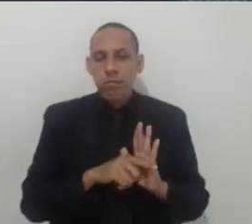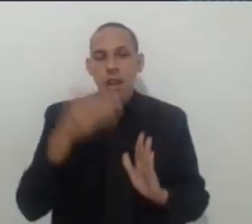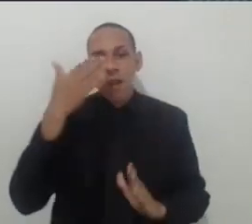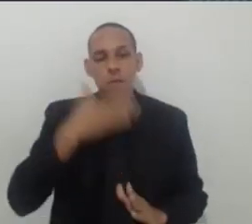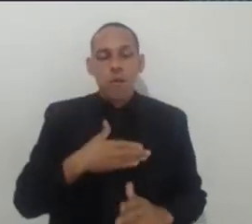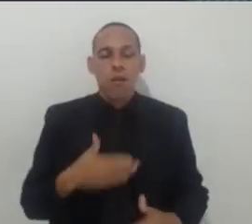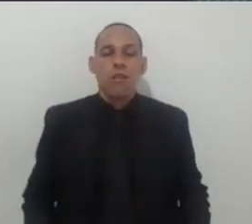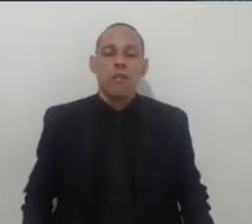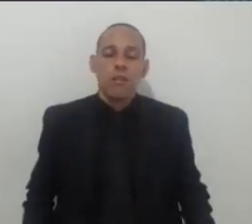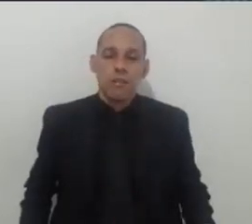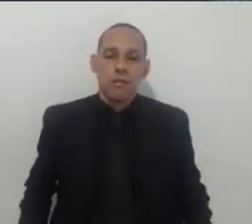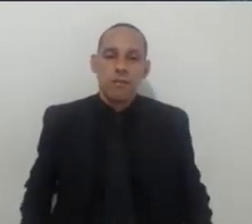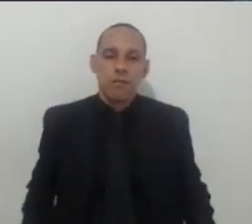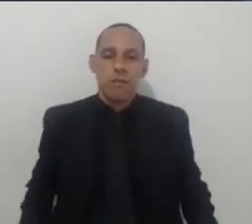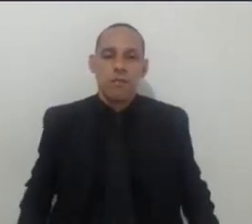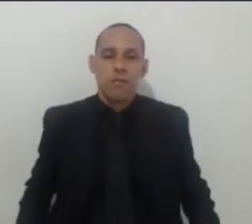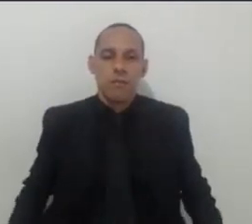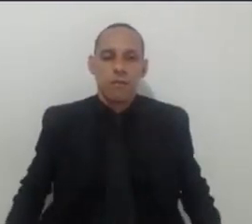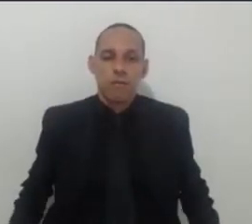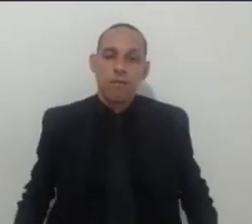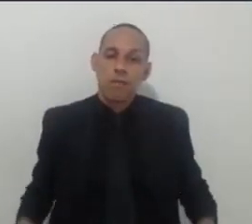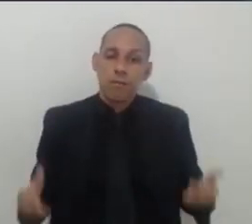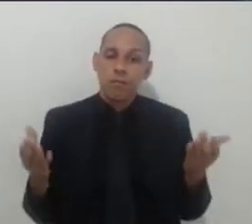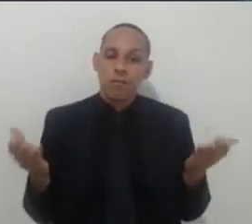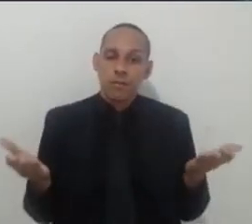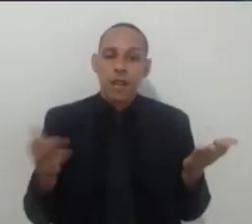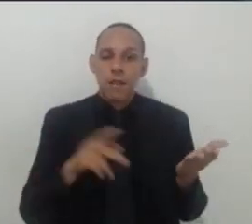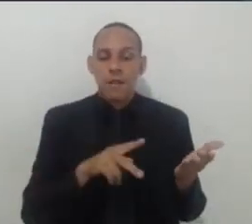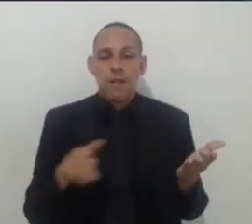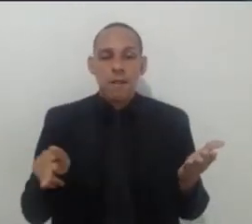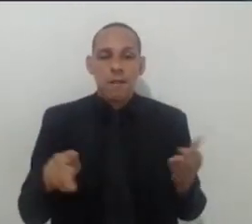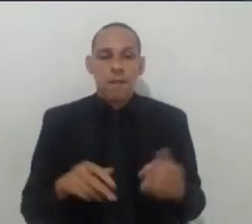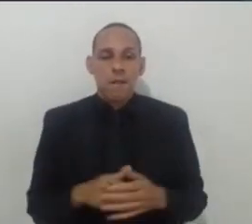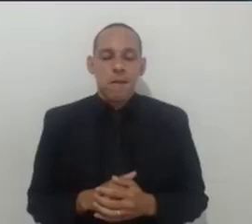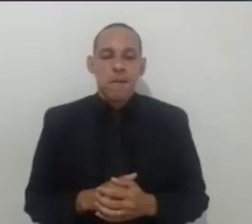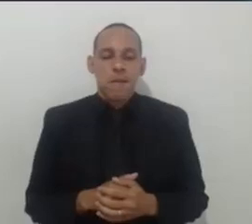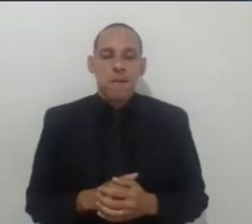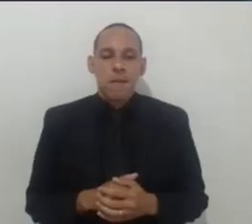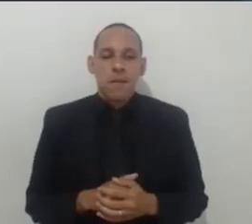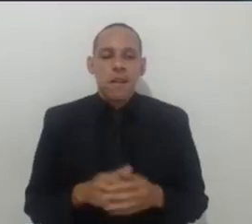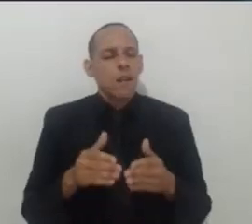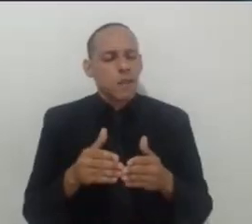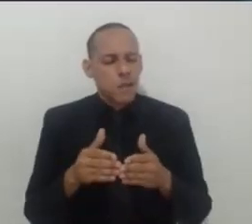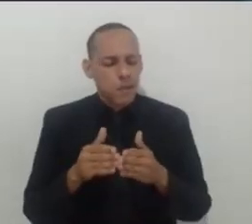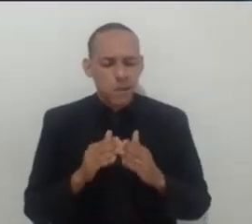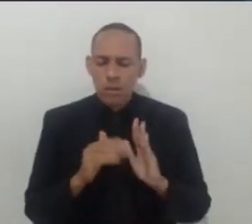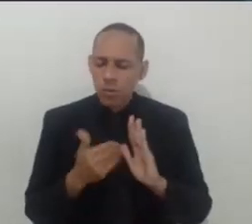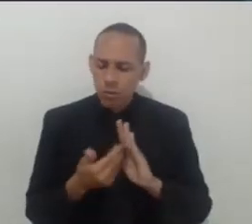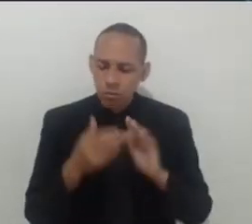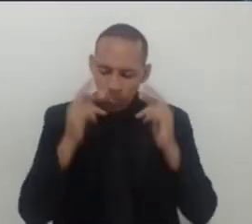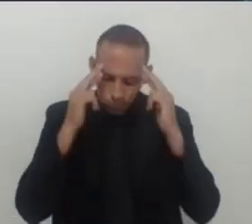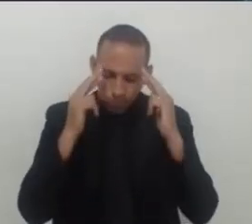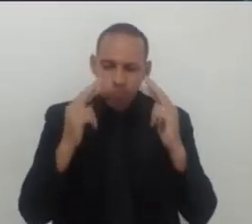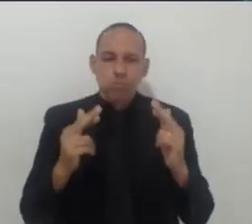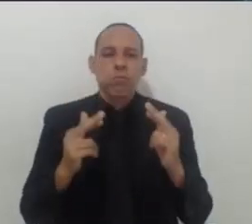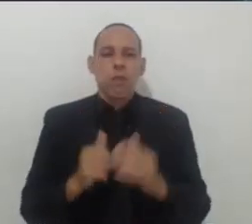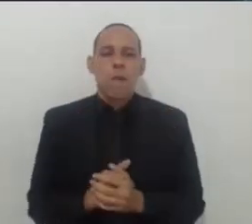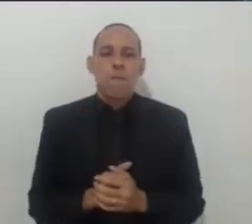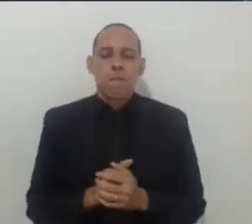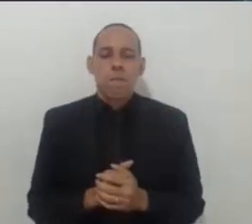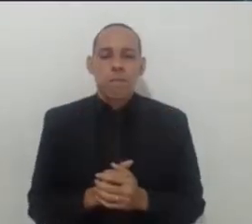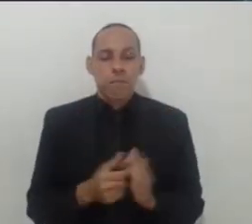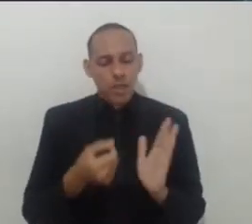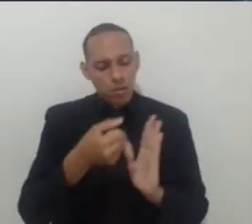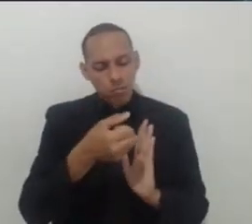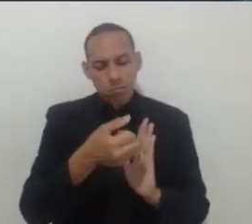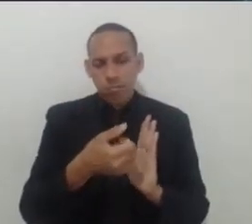autor. Assim, senhor presidente, com todas as vênias, com todo o respeito, ante o exposto e